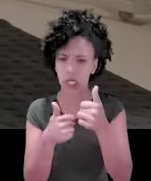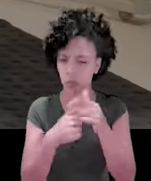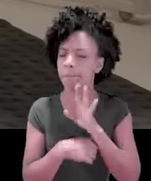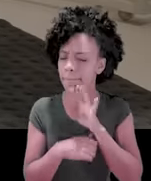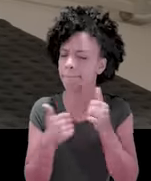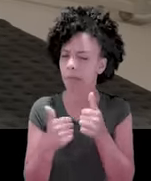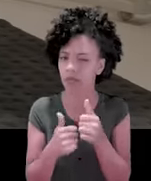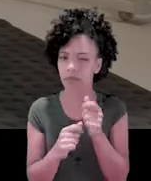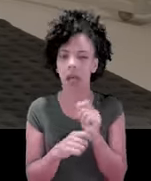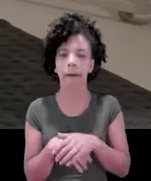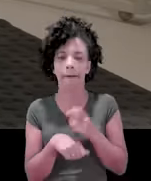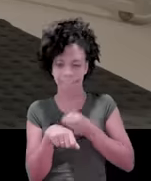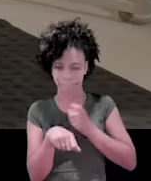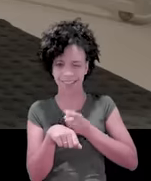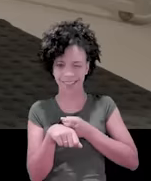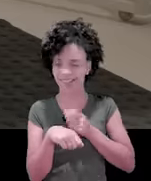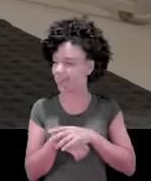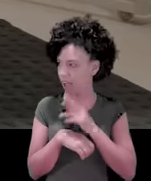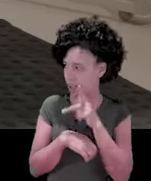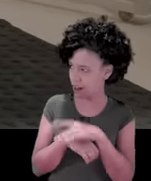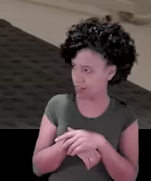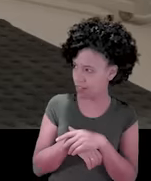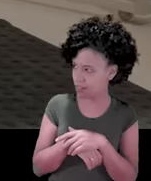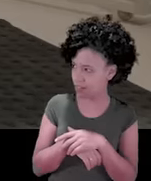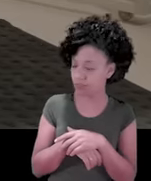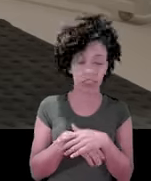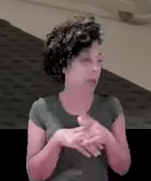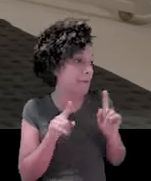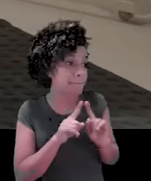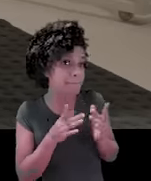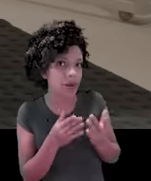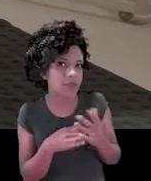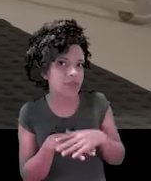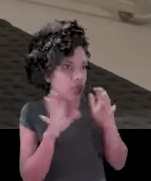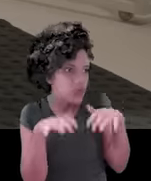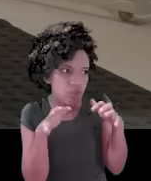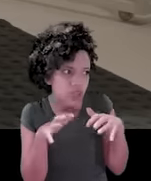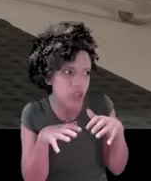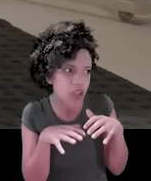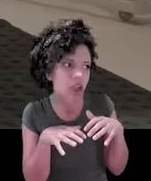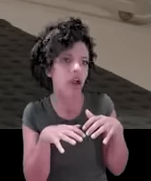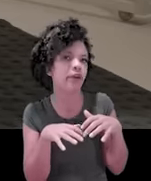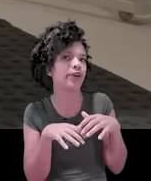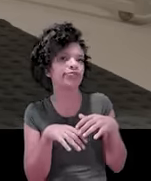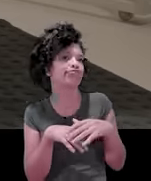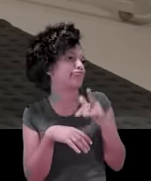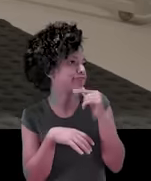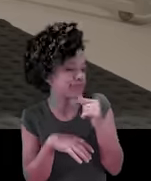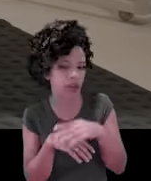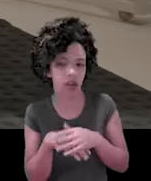legal baixo não pecinha e aí eu puxo vira meu olhava tudo